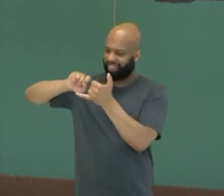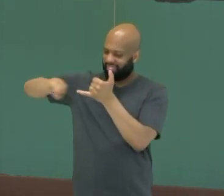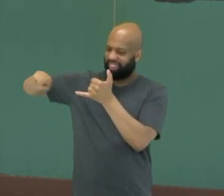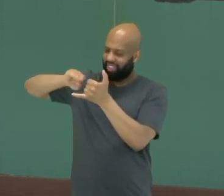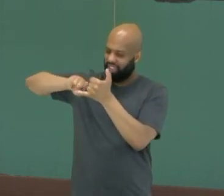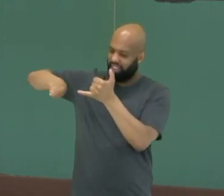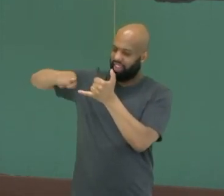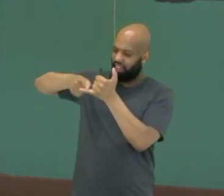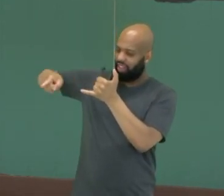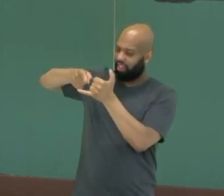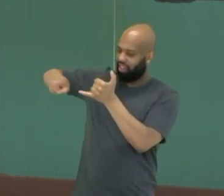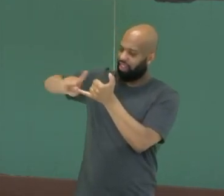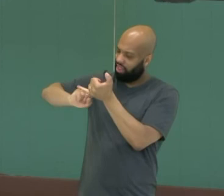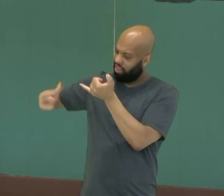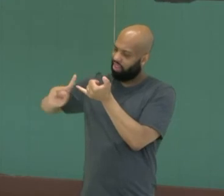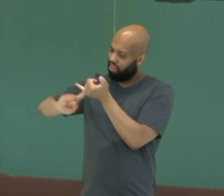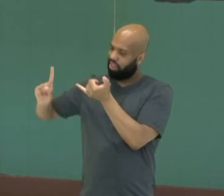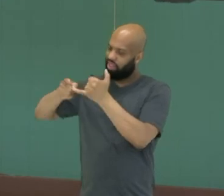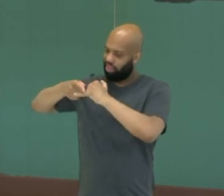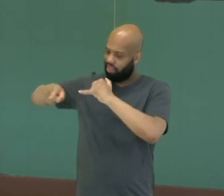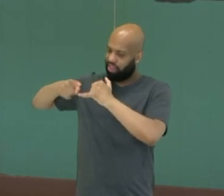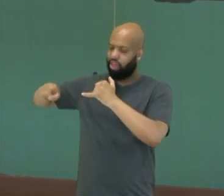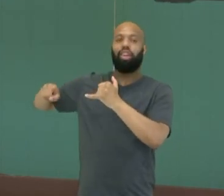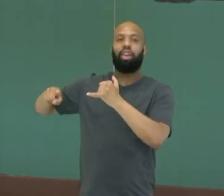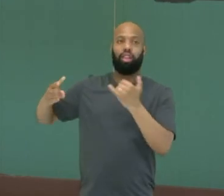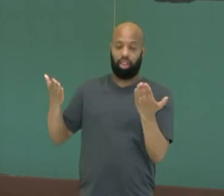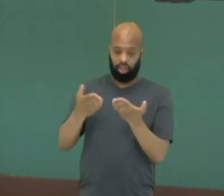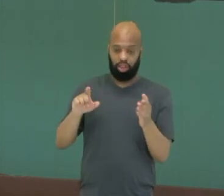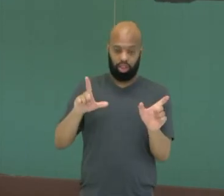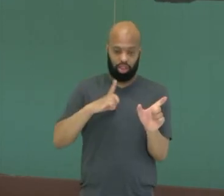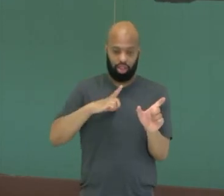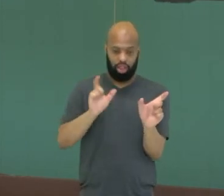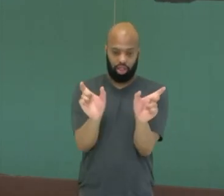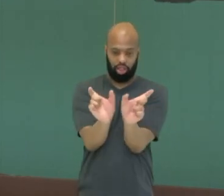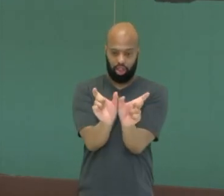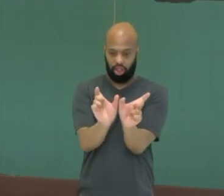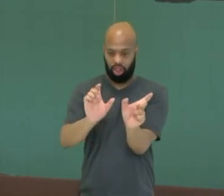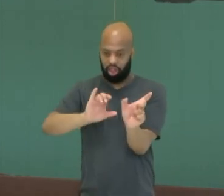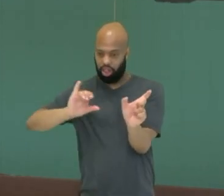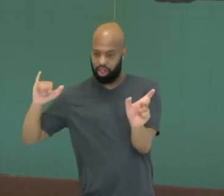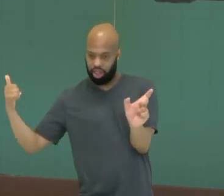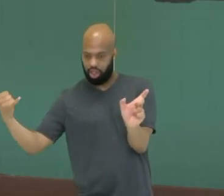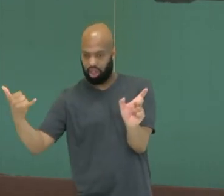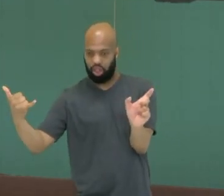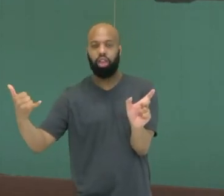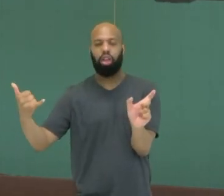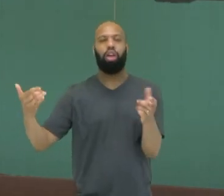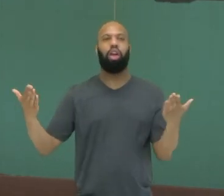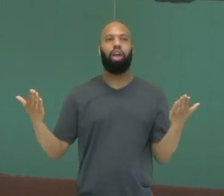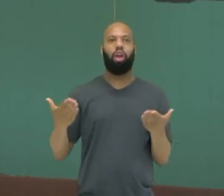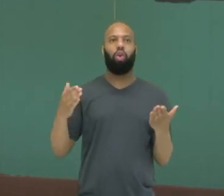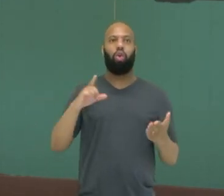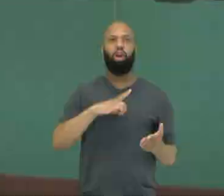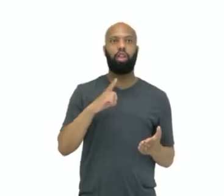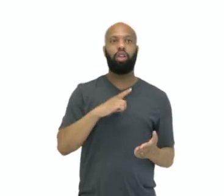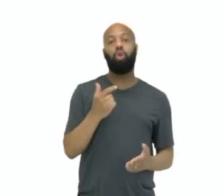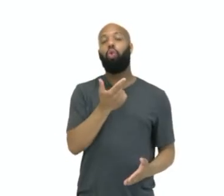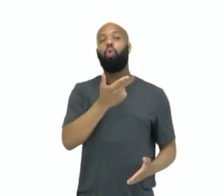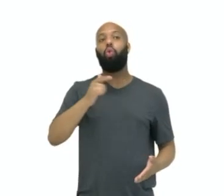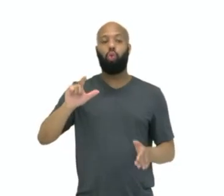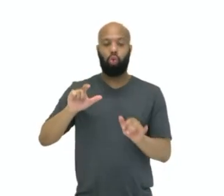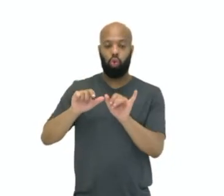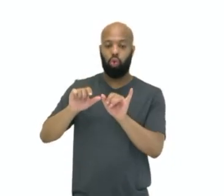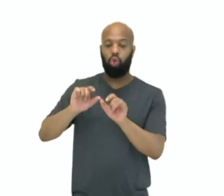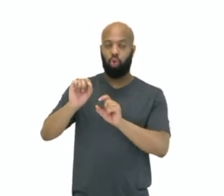parte do fio nas extremidades da pilha. Então vamos na continuação. Pegue o outro fio e fixe uma das suas extremidades